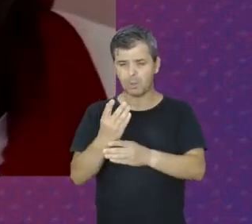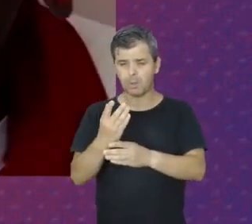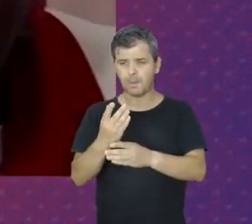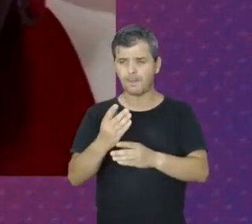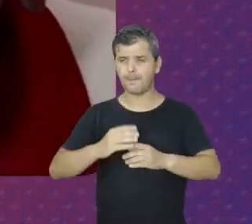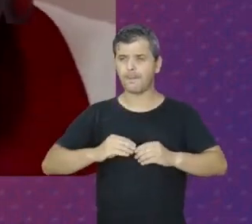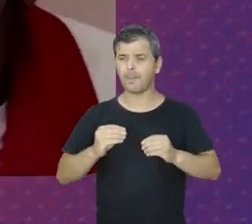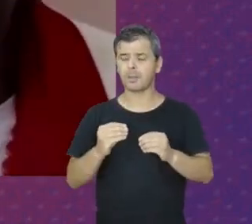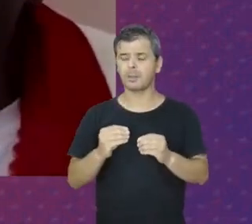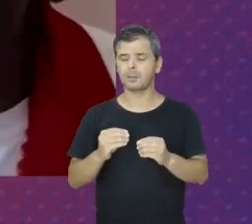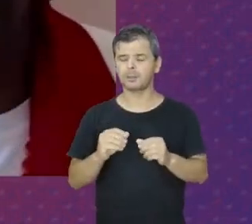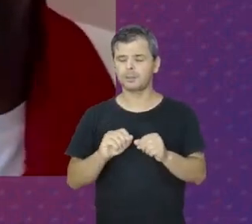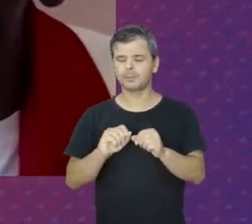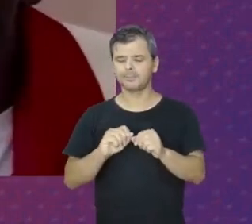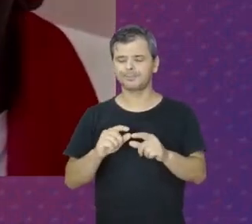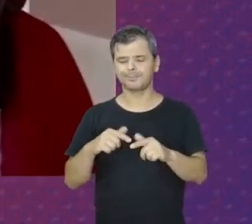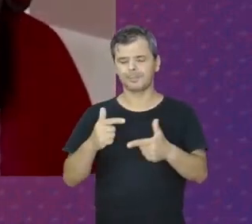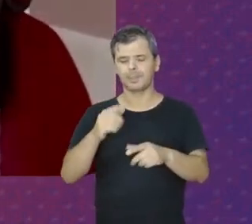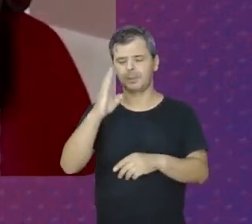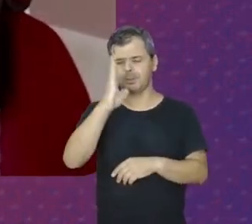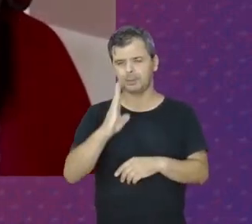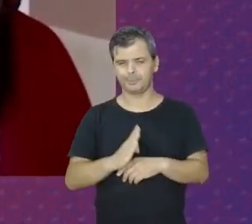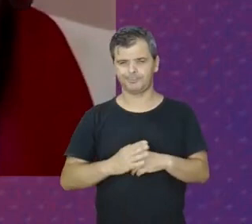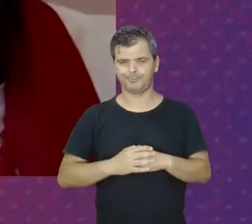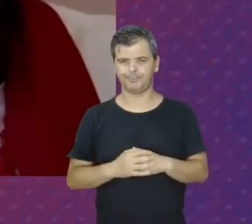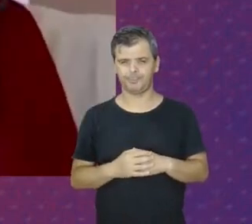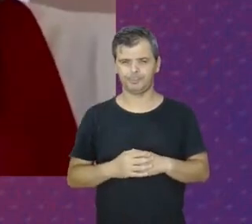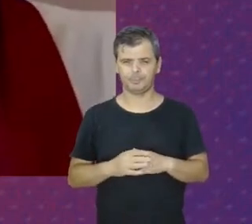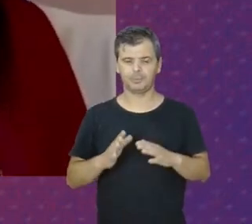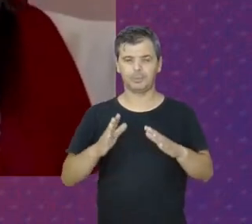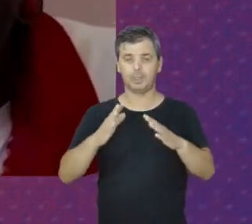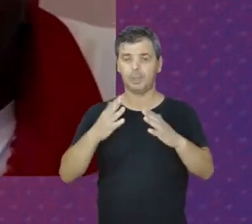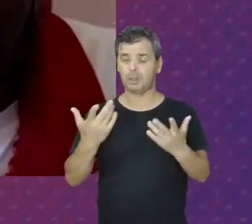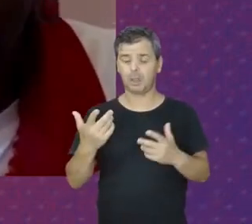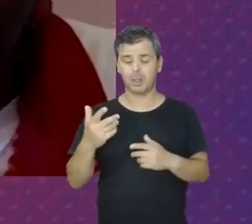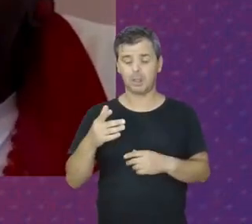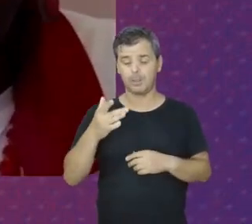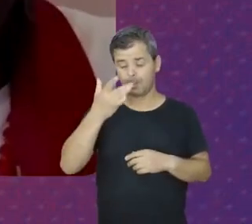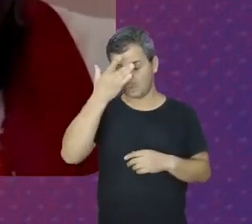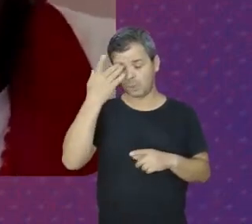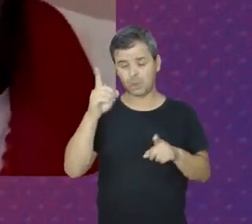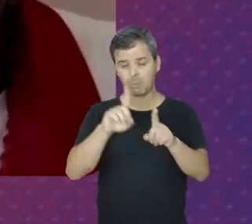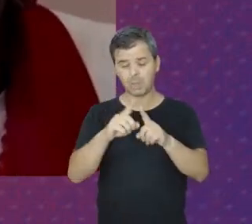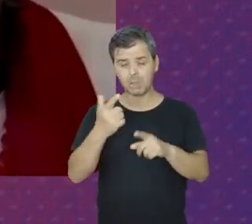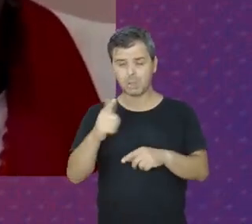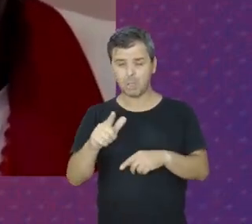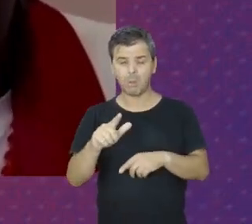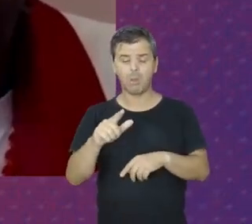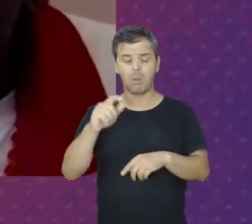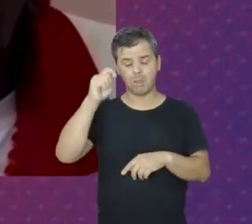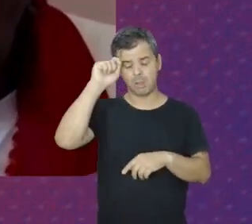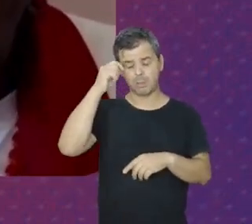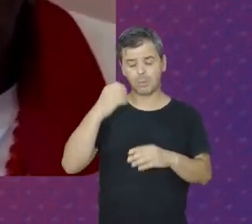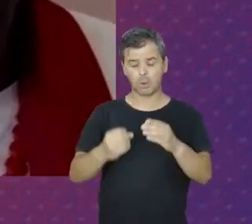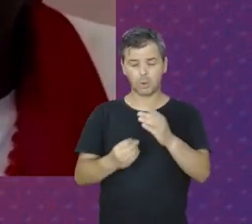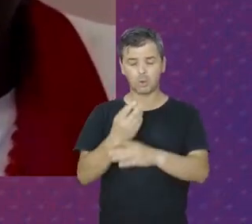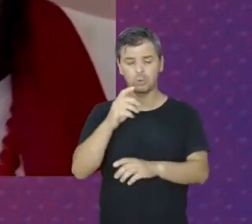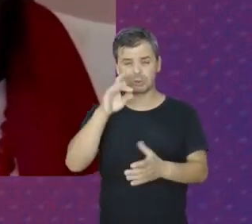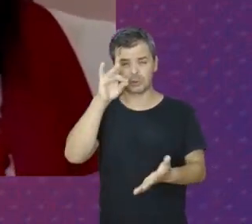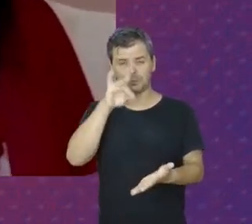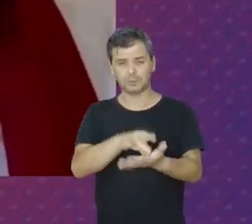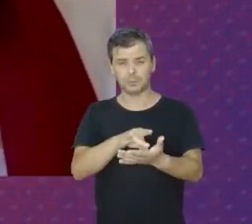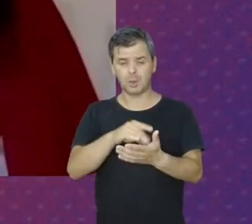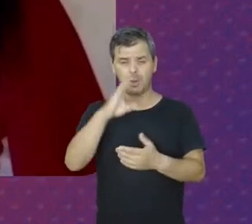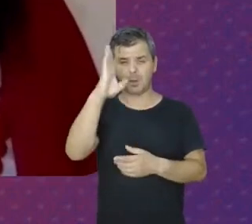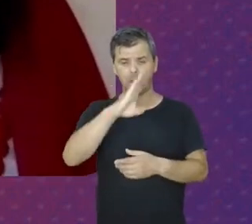povos negros e negras desse país, com os outros não negros desse país, para construir, de fato, um Brasil que